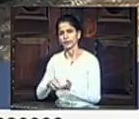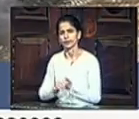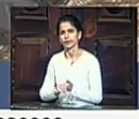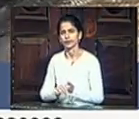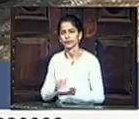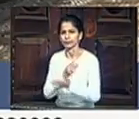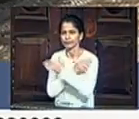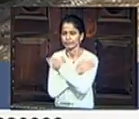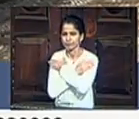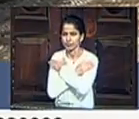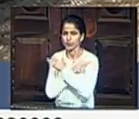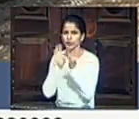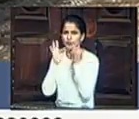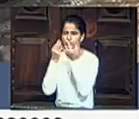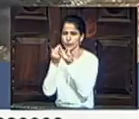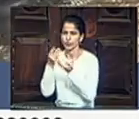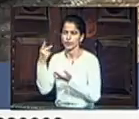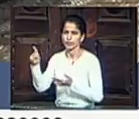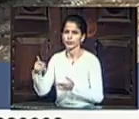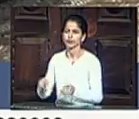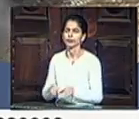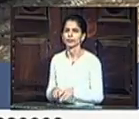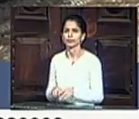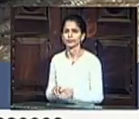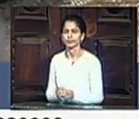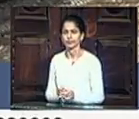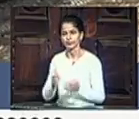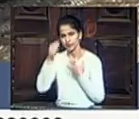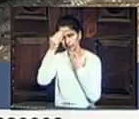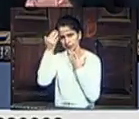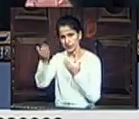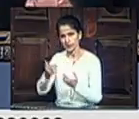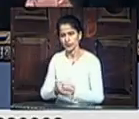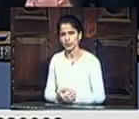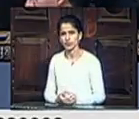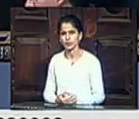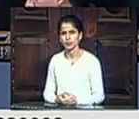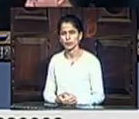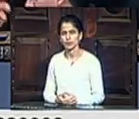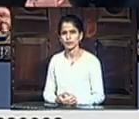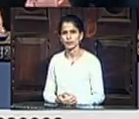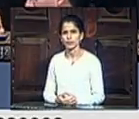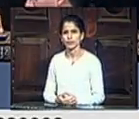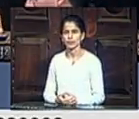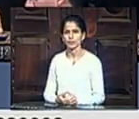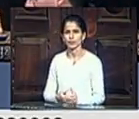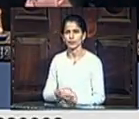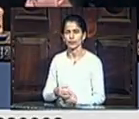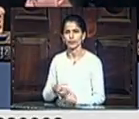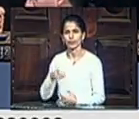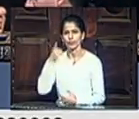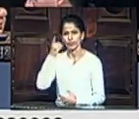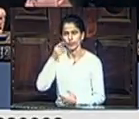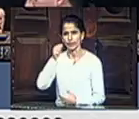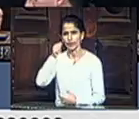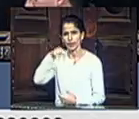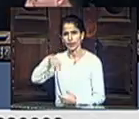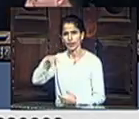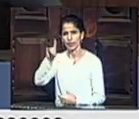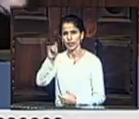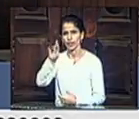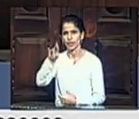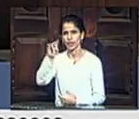à família de Modesto da Silveira, que também conhecia. Obrigado. Deputado André Correia, Vossa Excelência dispõe de 7 minutos e meio.